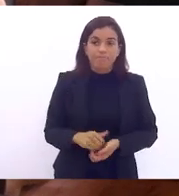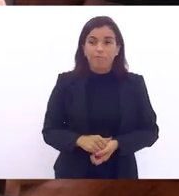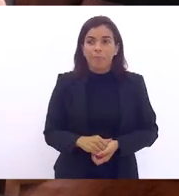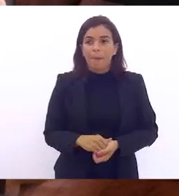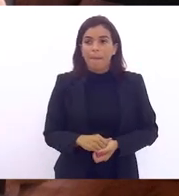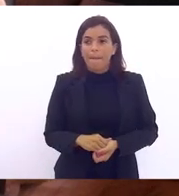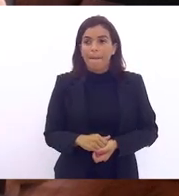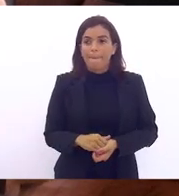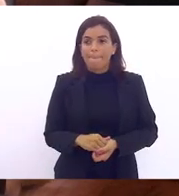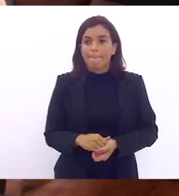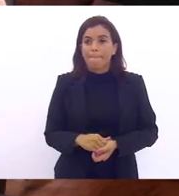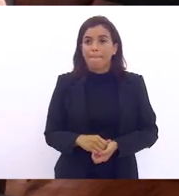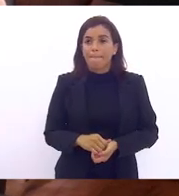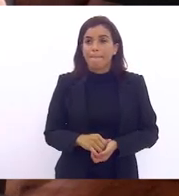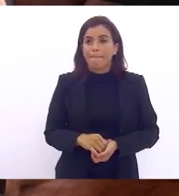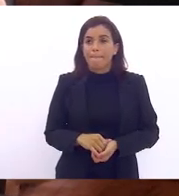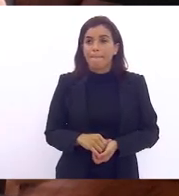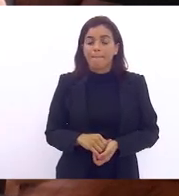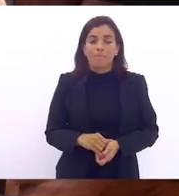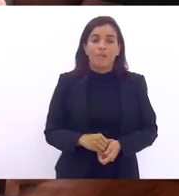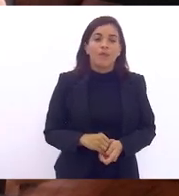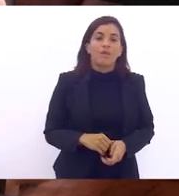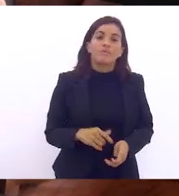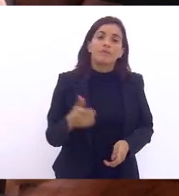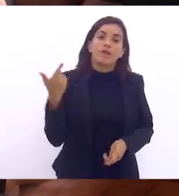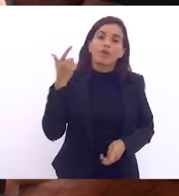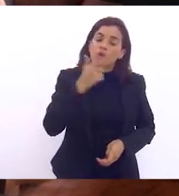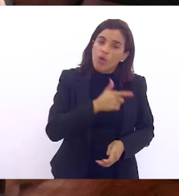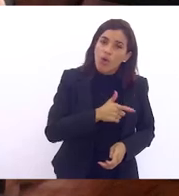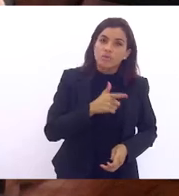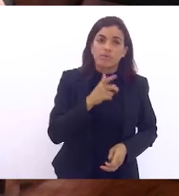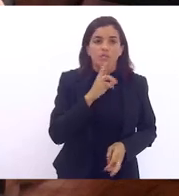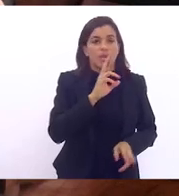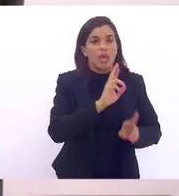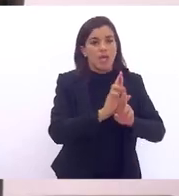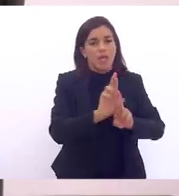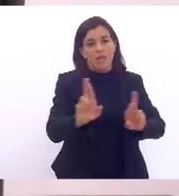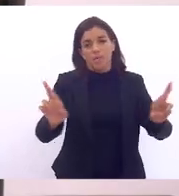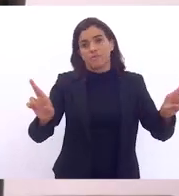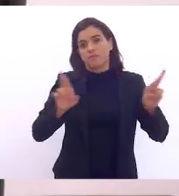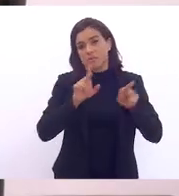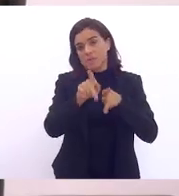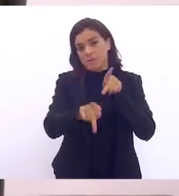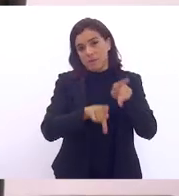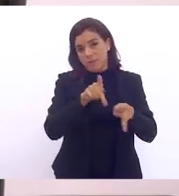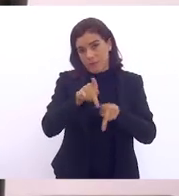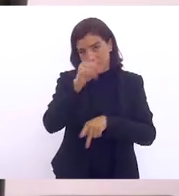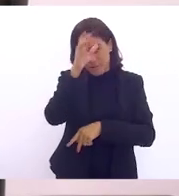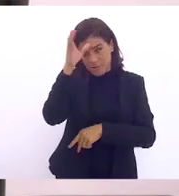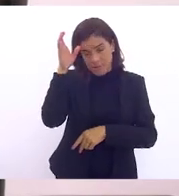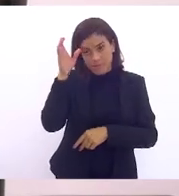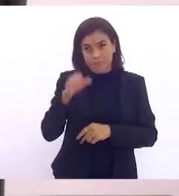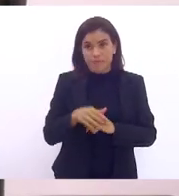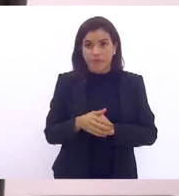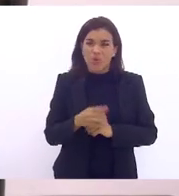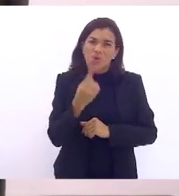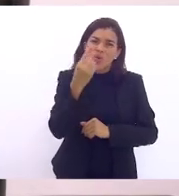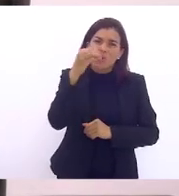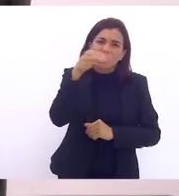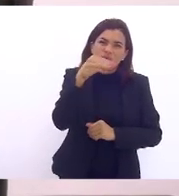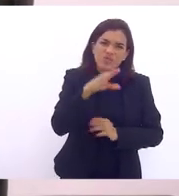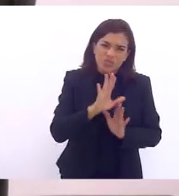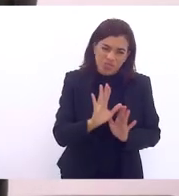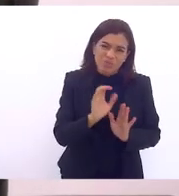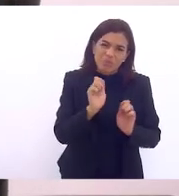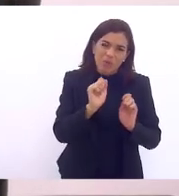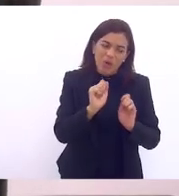e e e poderem eh dar uma resposta para esses usuários Hugo um minutinho só só para